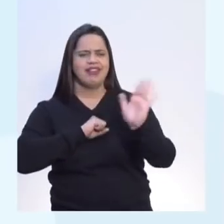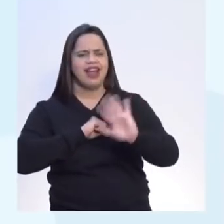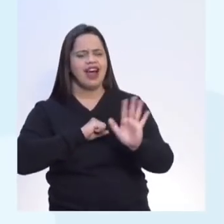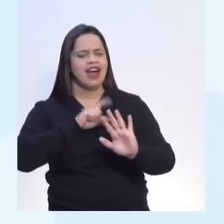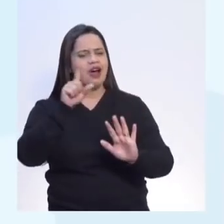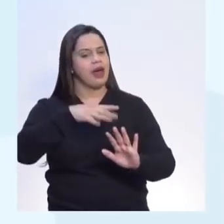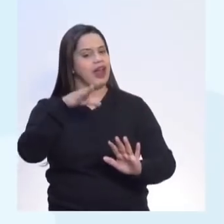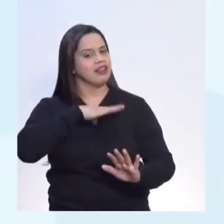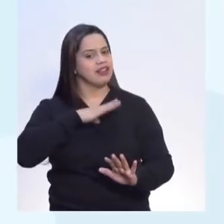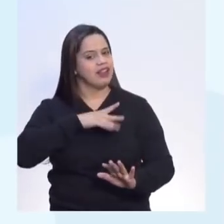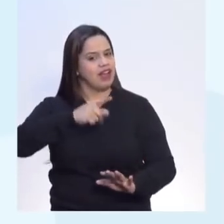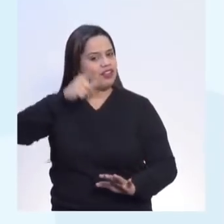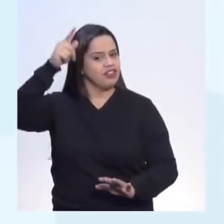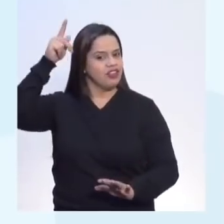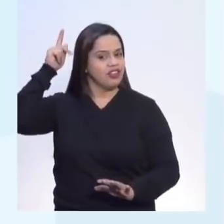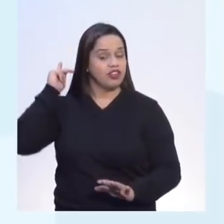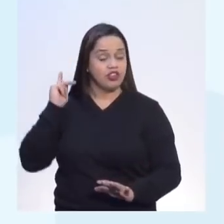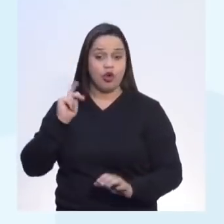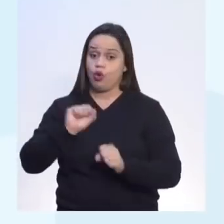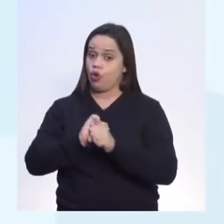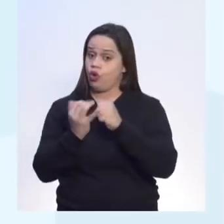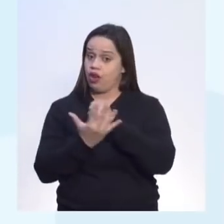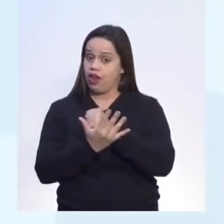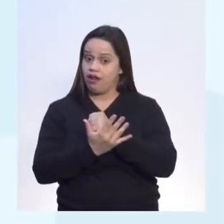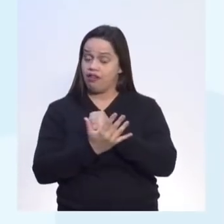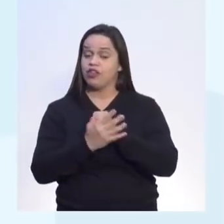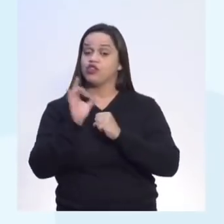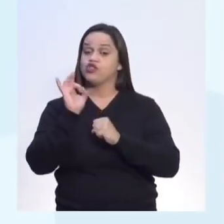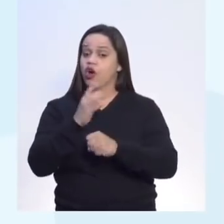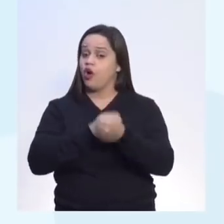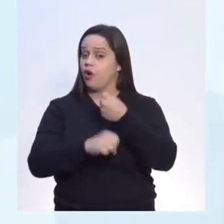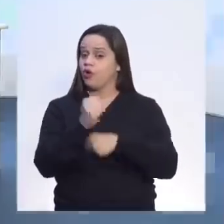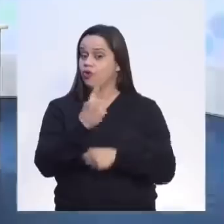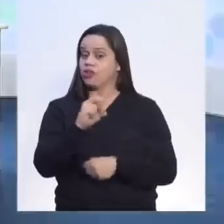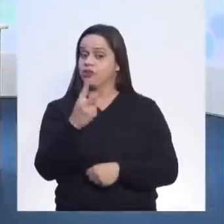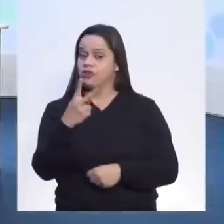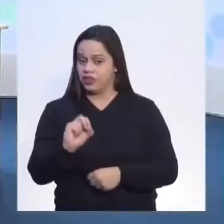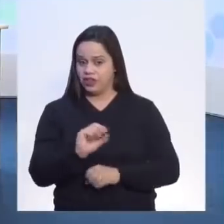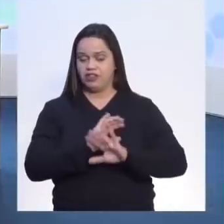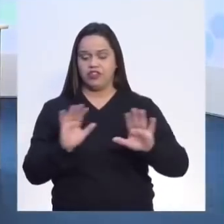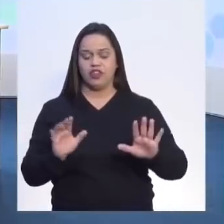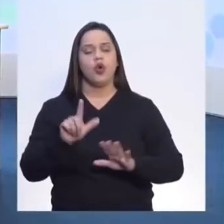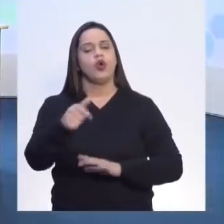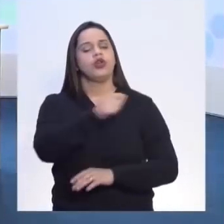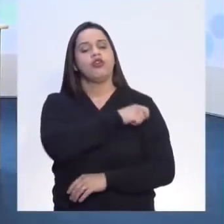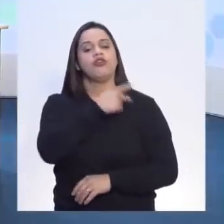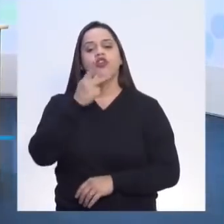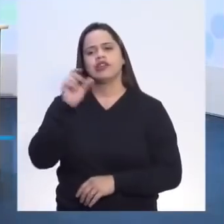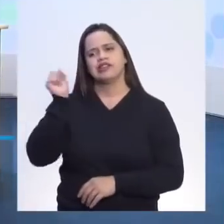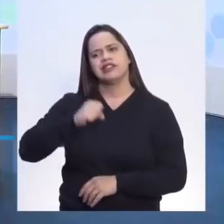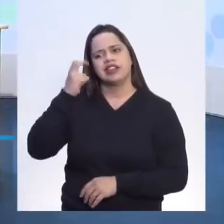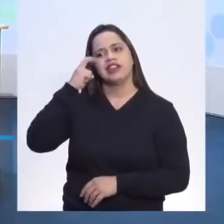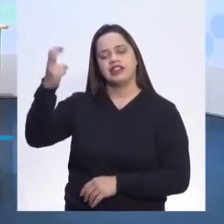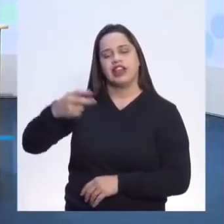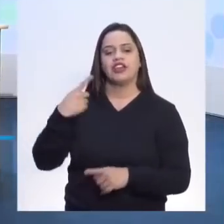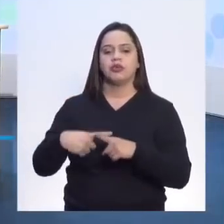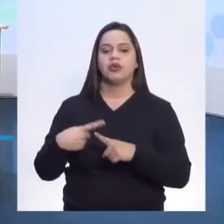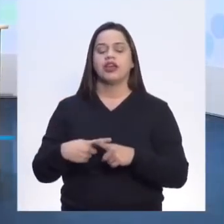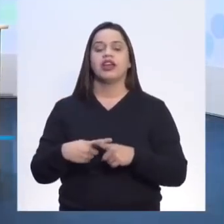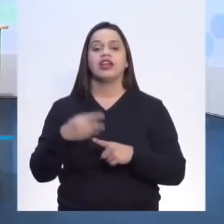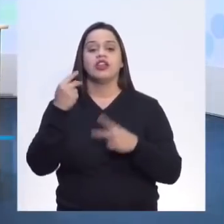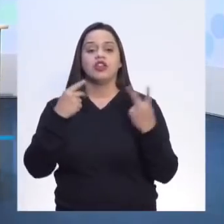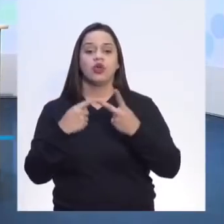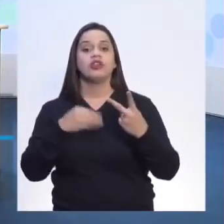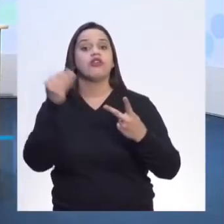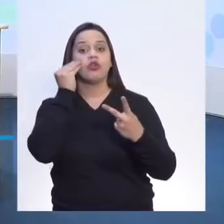ainda não tinha coronavírus, não é só 2020 o coronavírus. E aí o Pedro Henrique colocou na 1, sim, porque ele é inteligente, e 2, eles vão tentar achar a tia